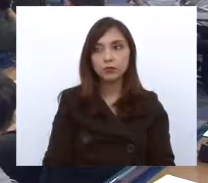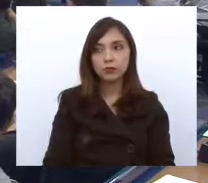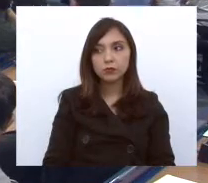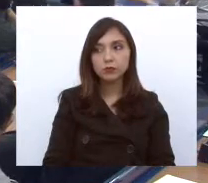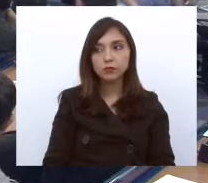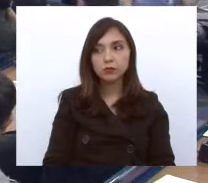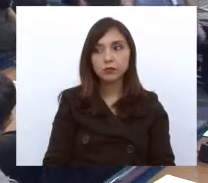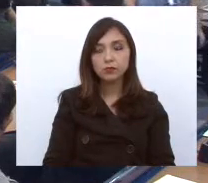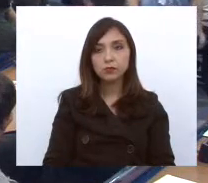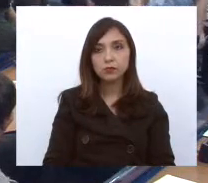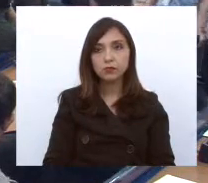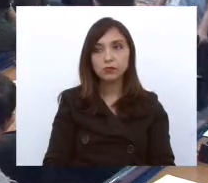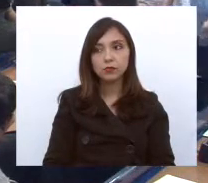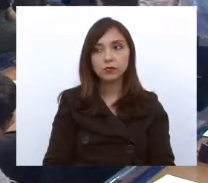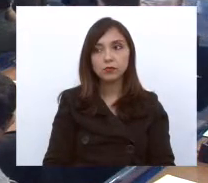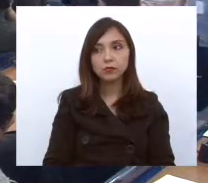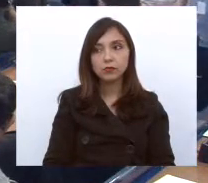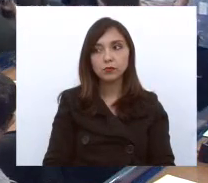151.